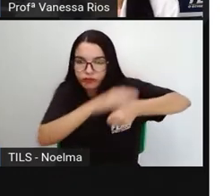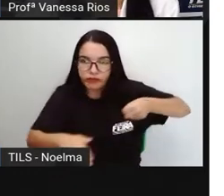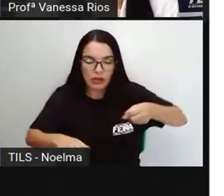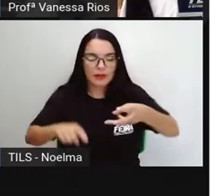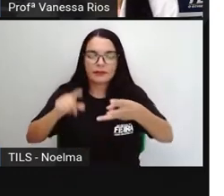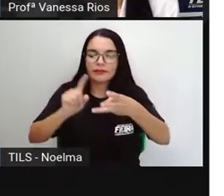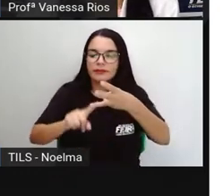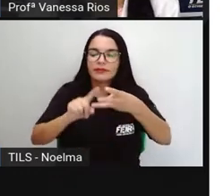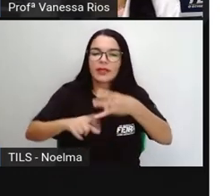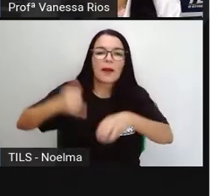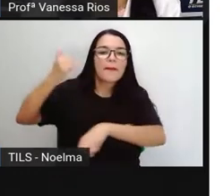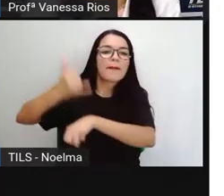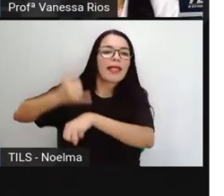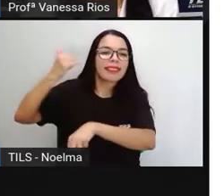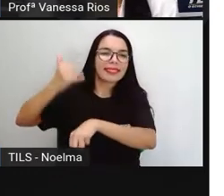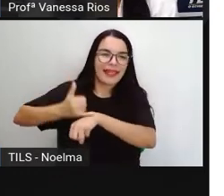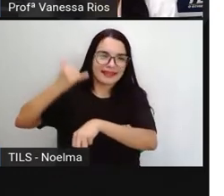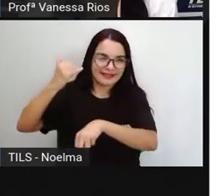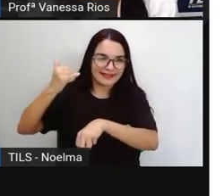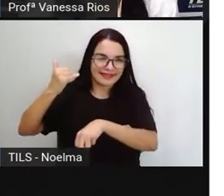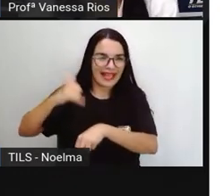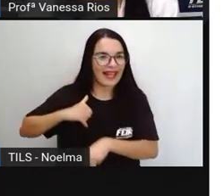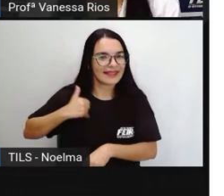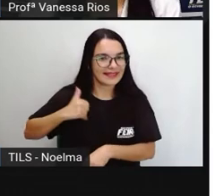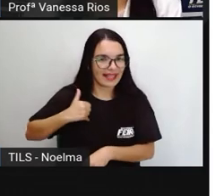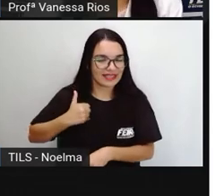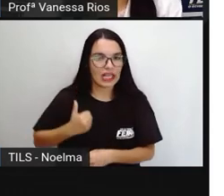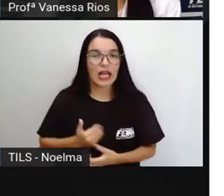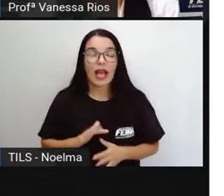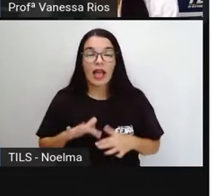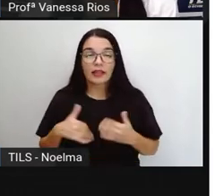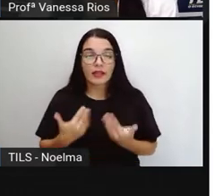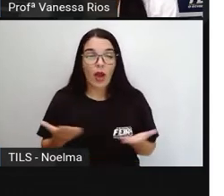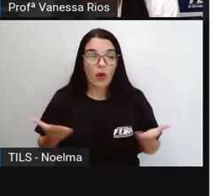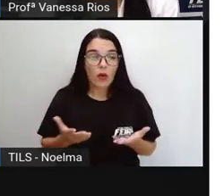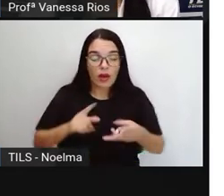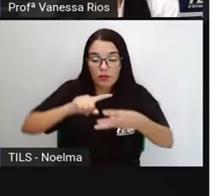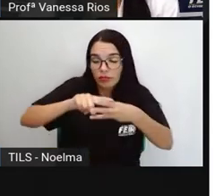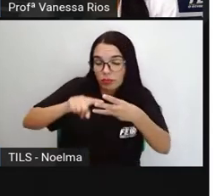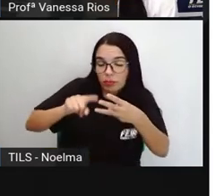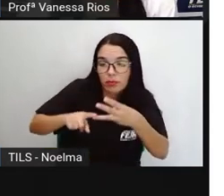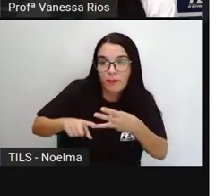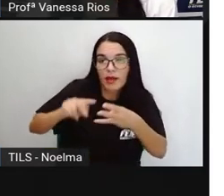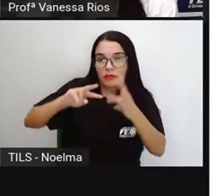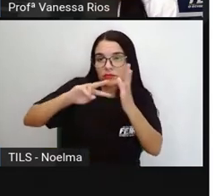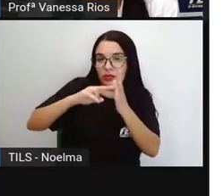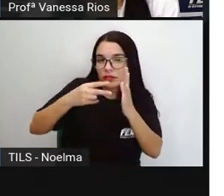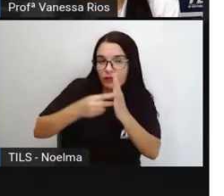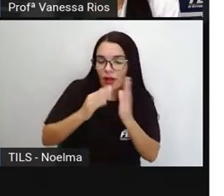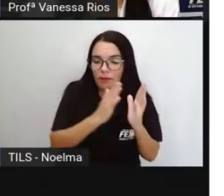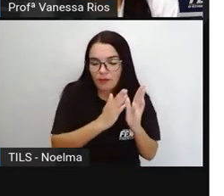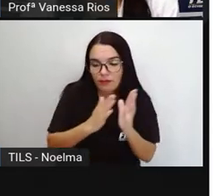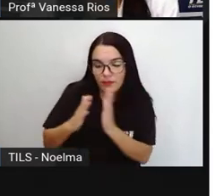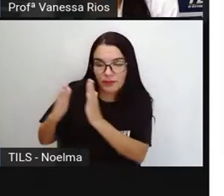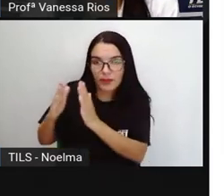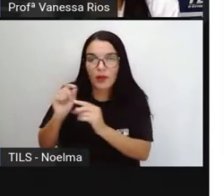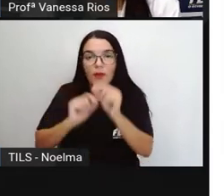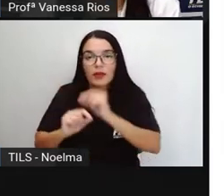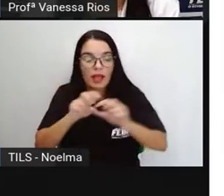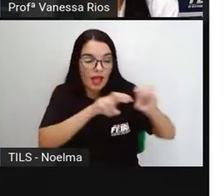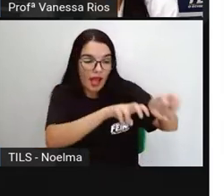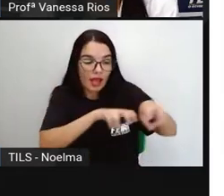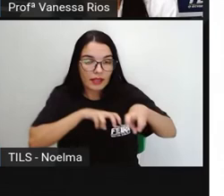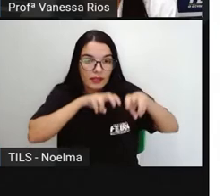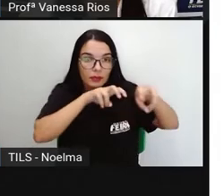algumas informações relacionadas a esses três períodos, para a gente compreender em qual desses períodos, né, a agricultura passa a ser